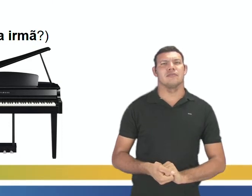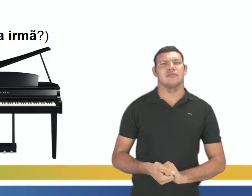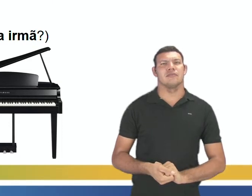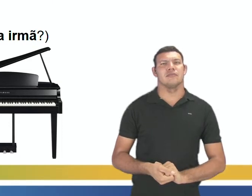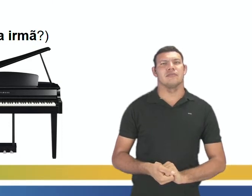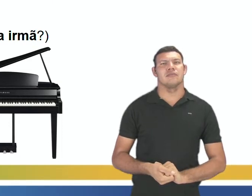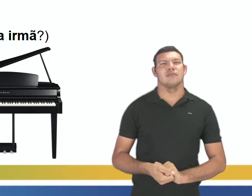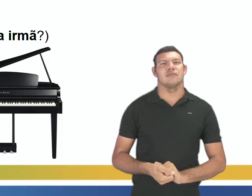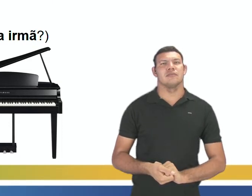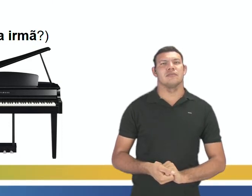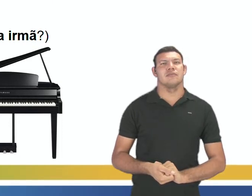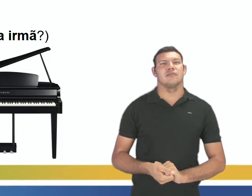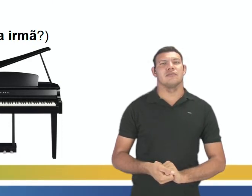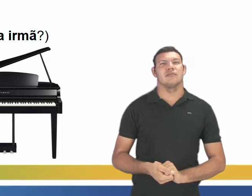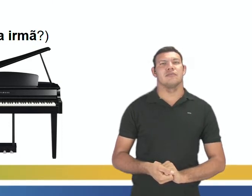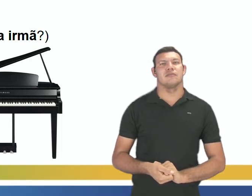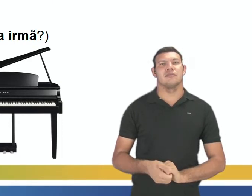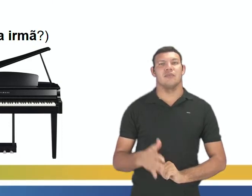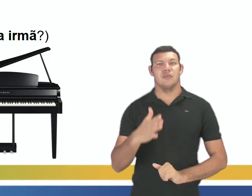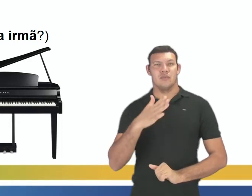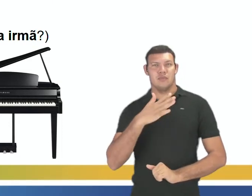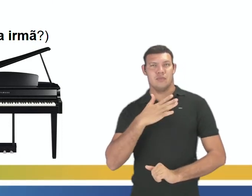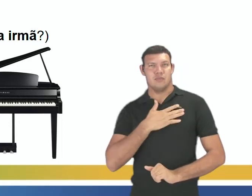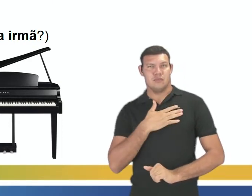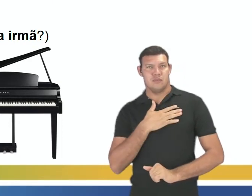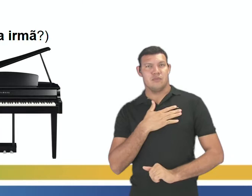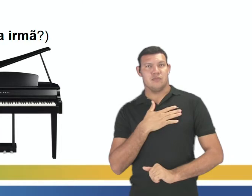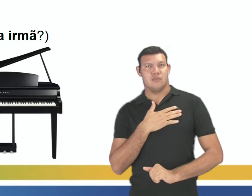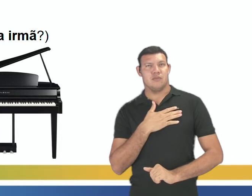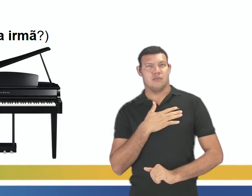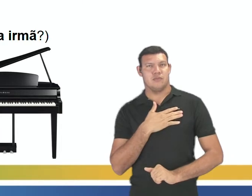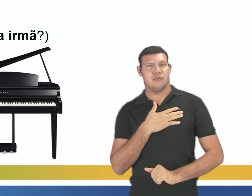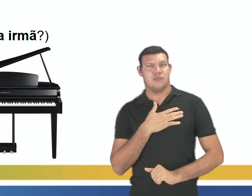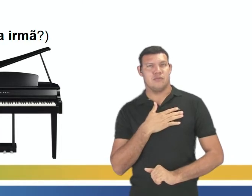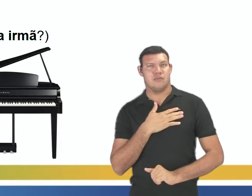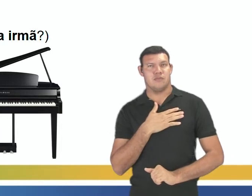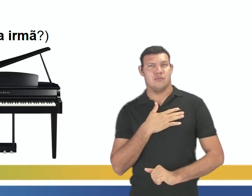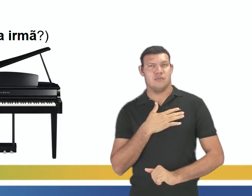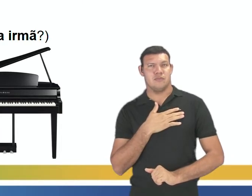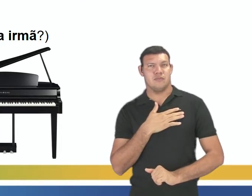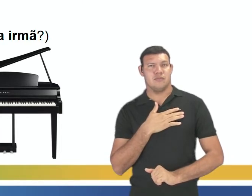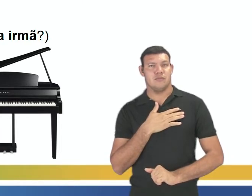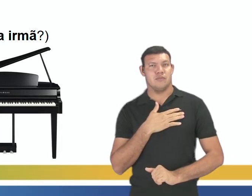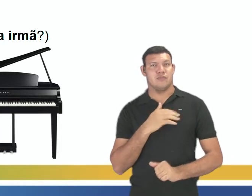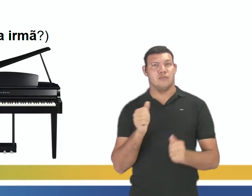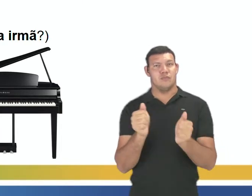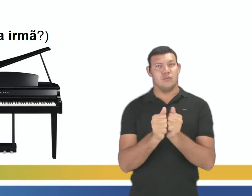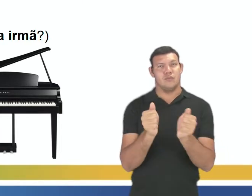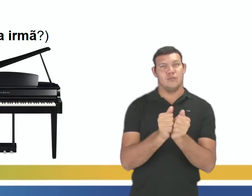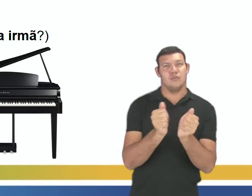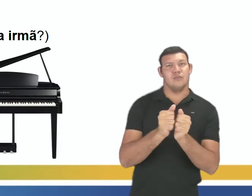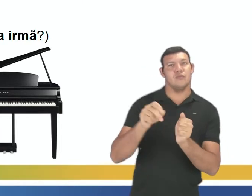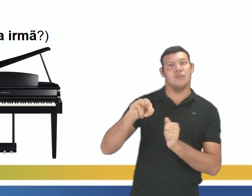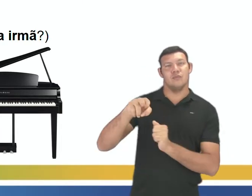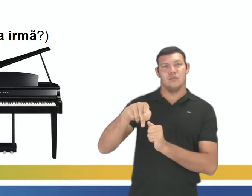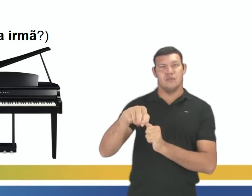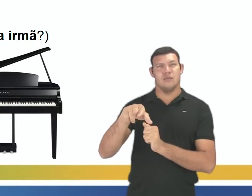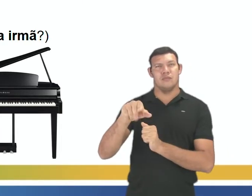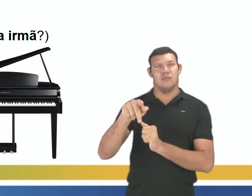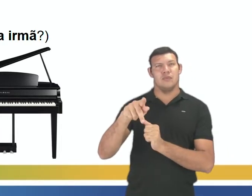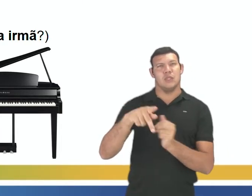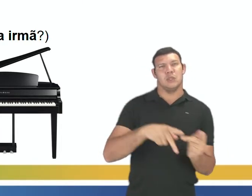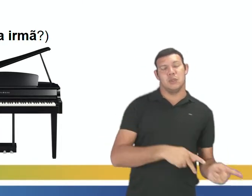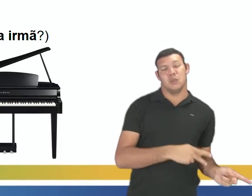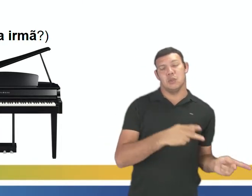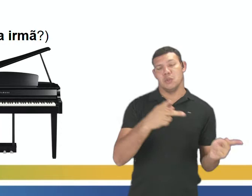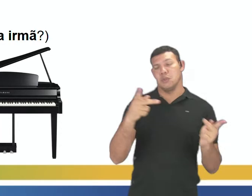tocar piano. They are teaching him how to play the piano. Okay? Eles o estão ensinando a